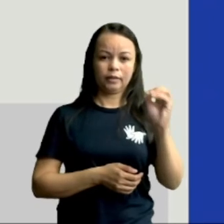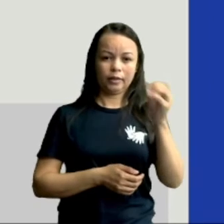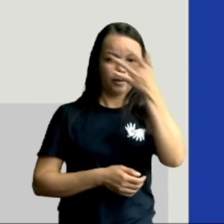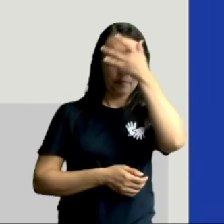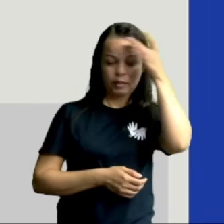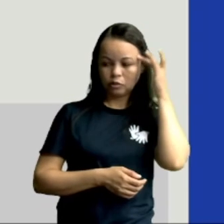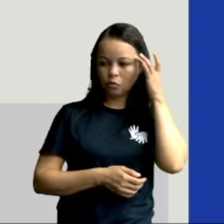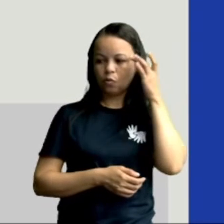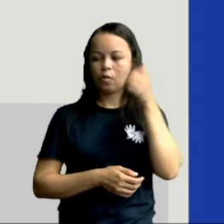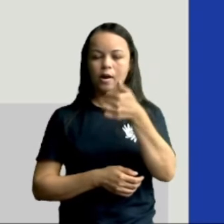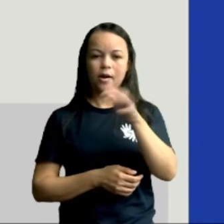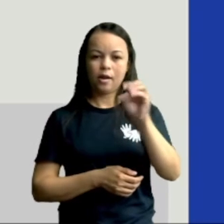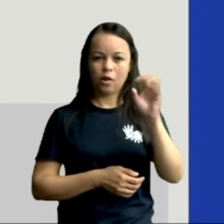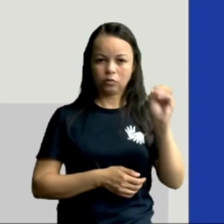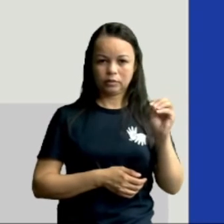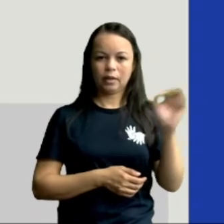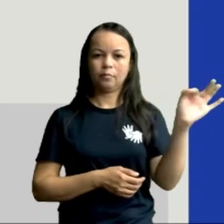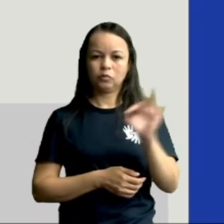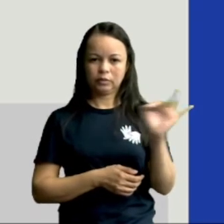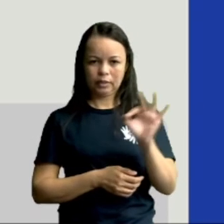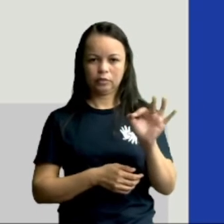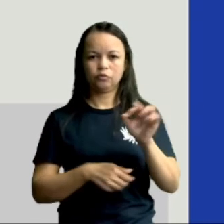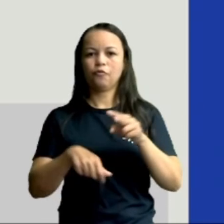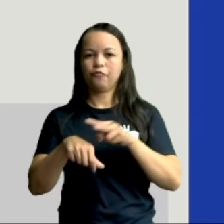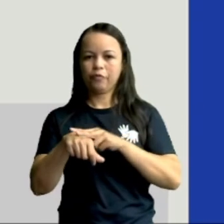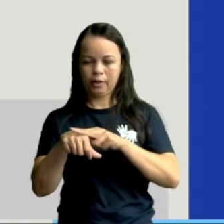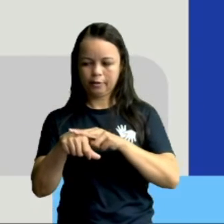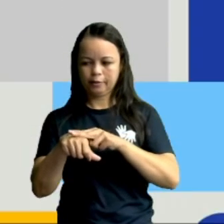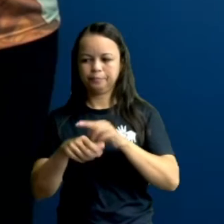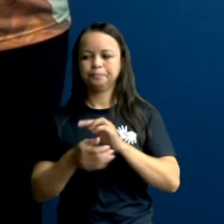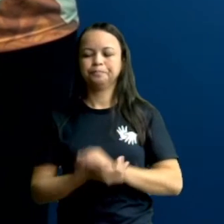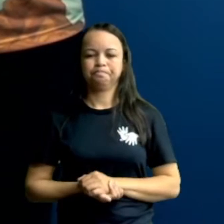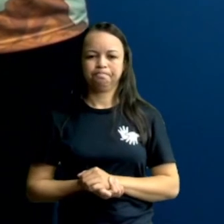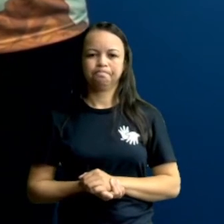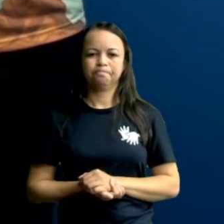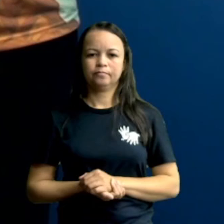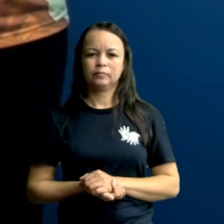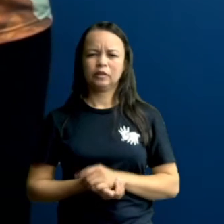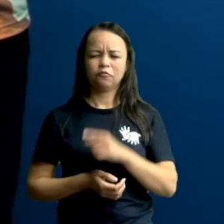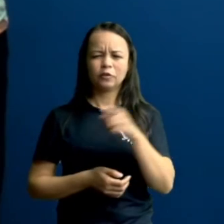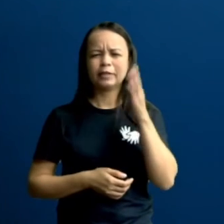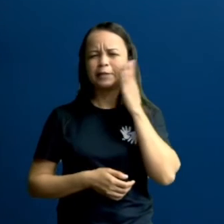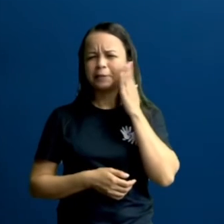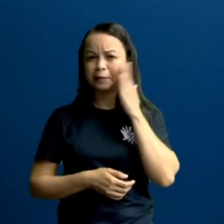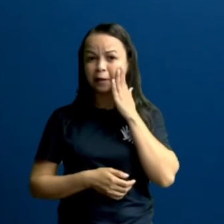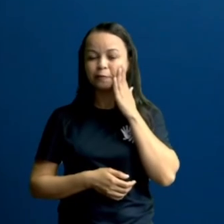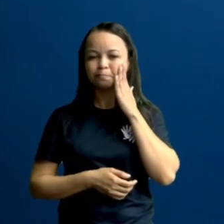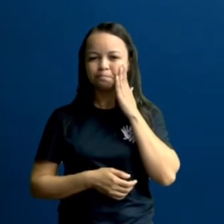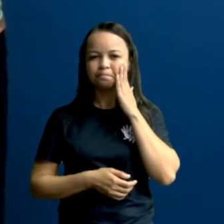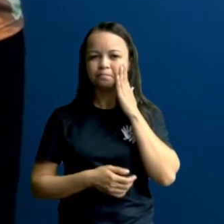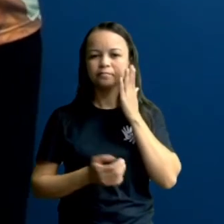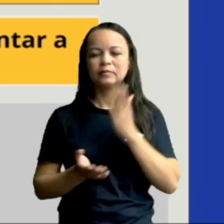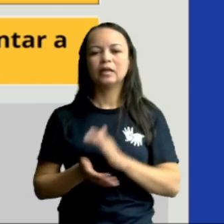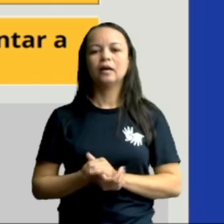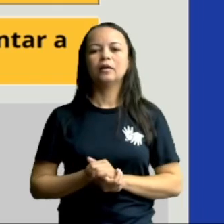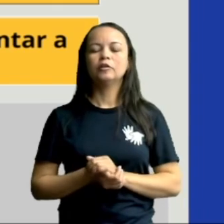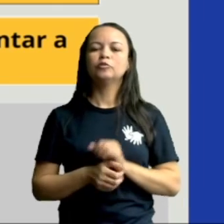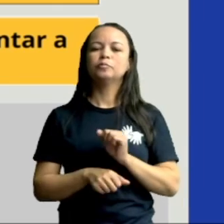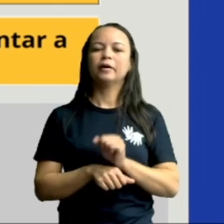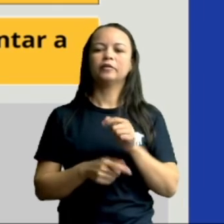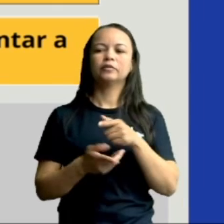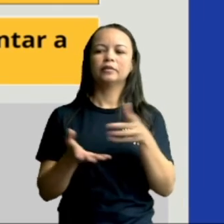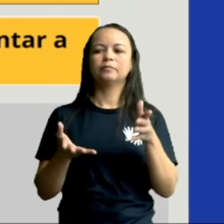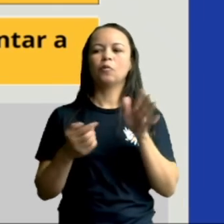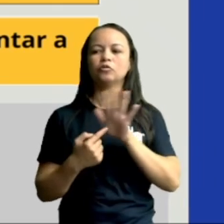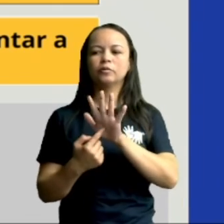pessoas é o meu 100%, retângulo verde. Deu para entender? Todo mundo compreendeu? Então, eu espero ter